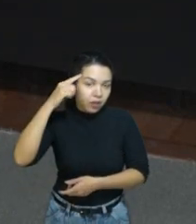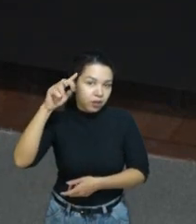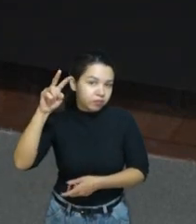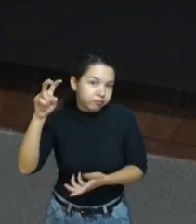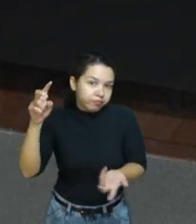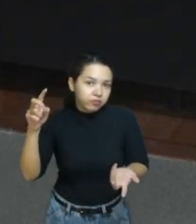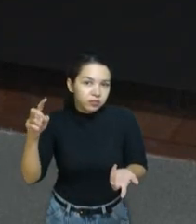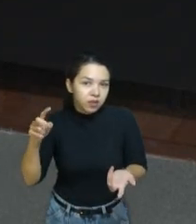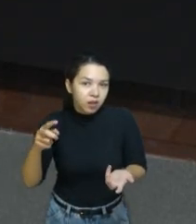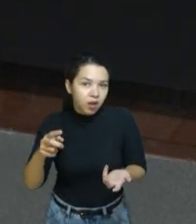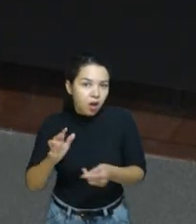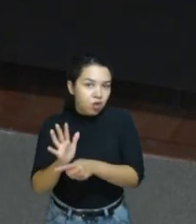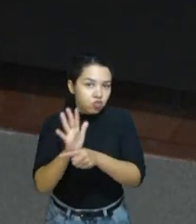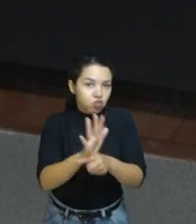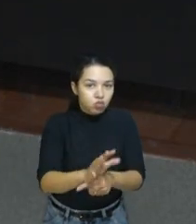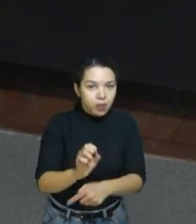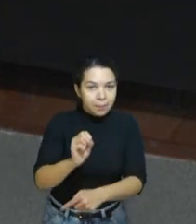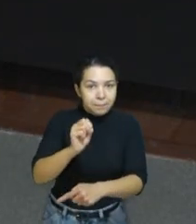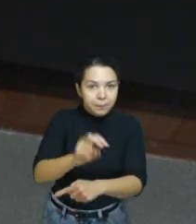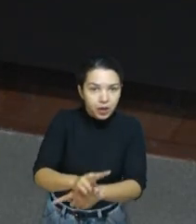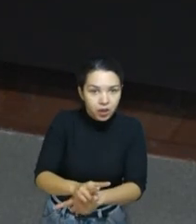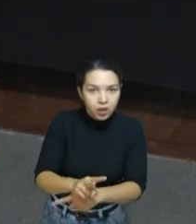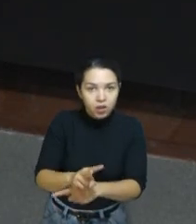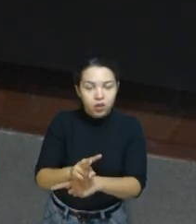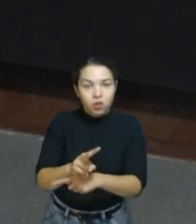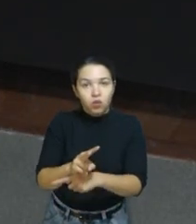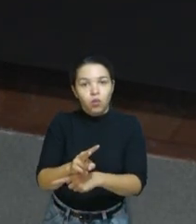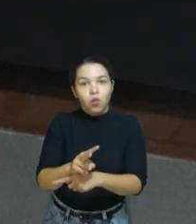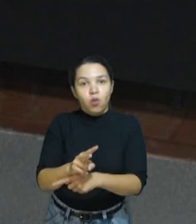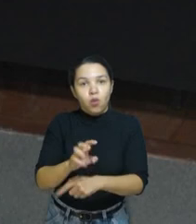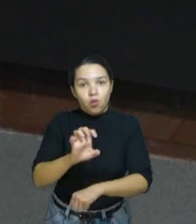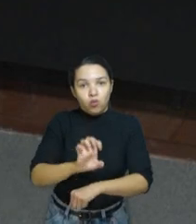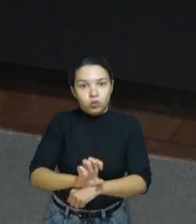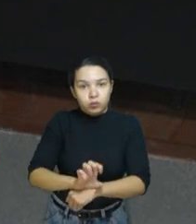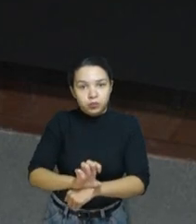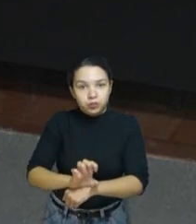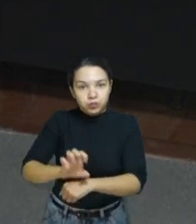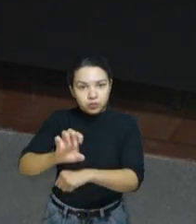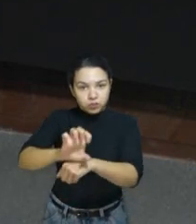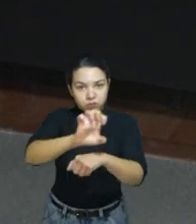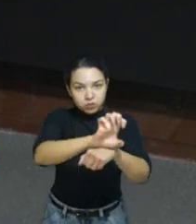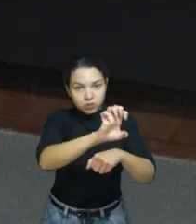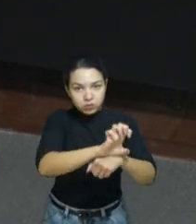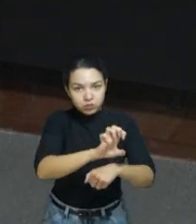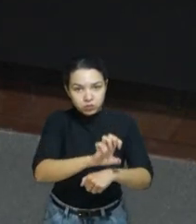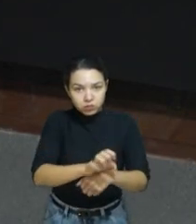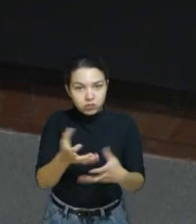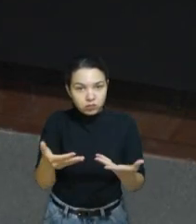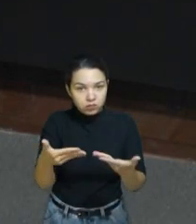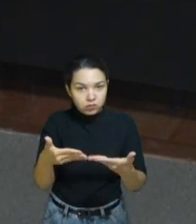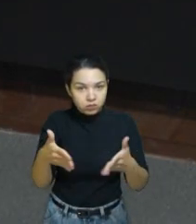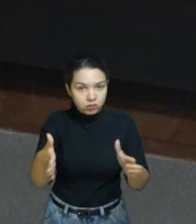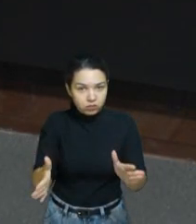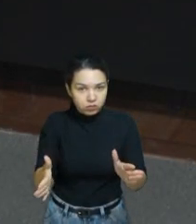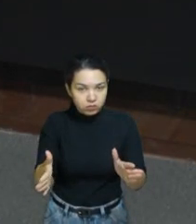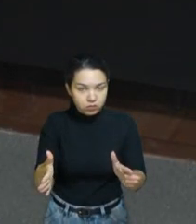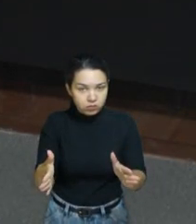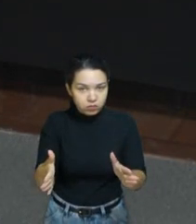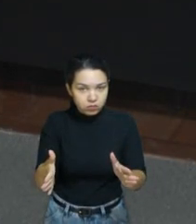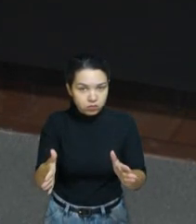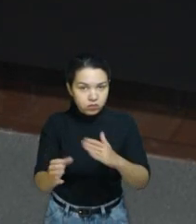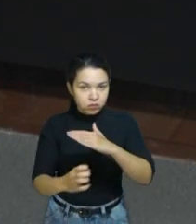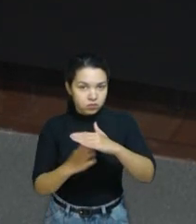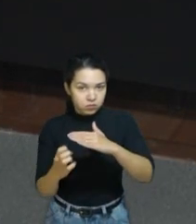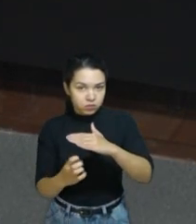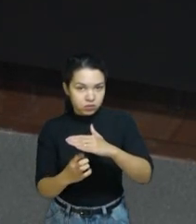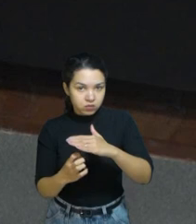que, que vai trazer emprego. Ah, então vamos... Não, porque aí os estados se batem para abrir